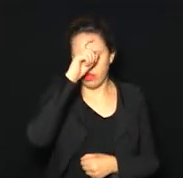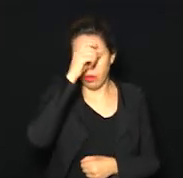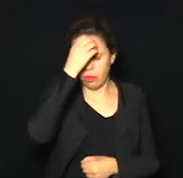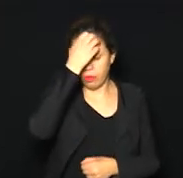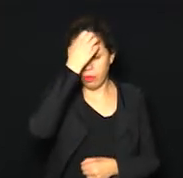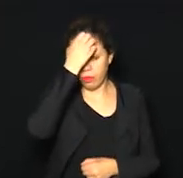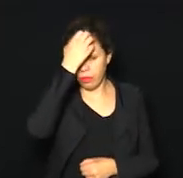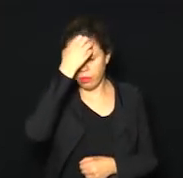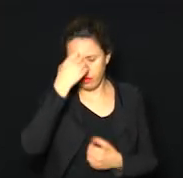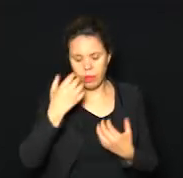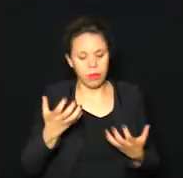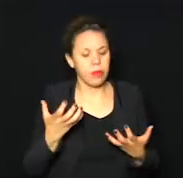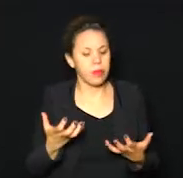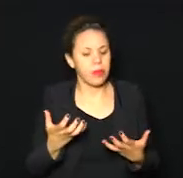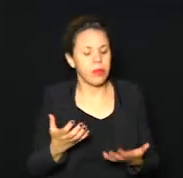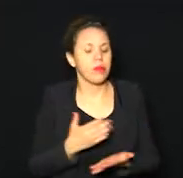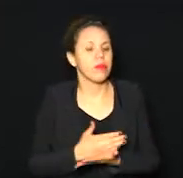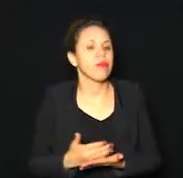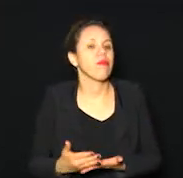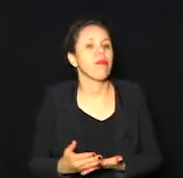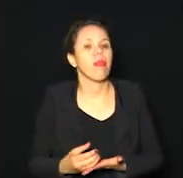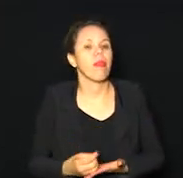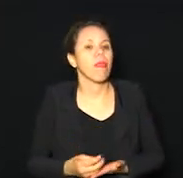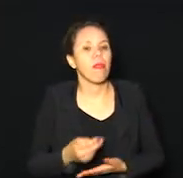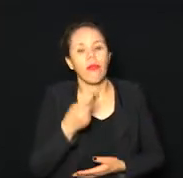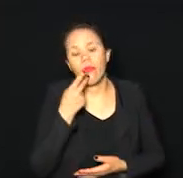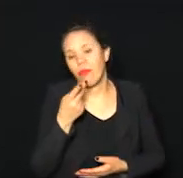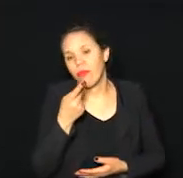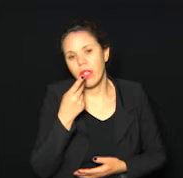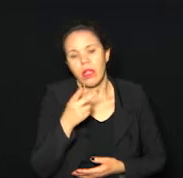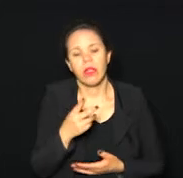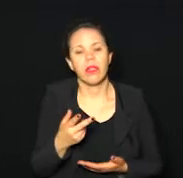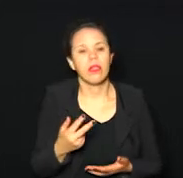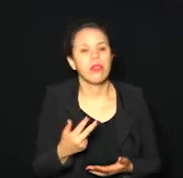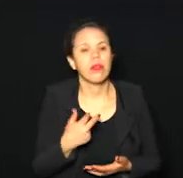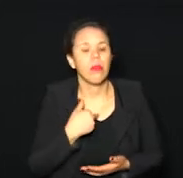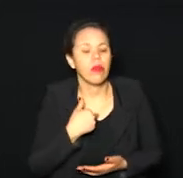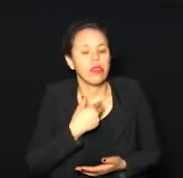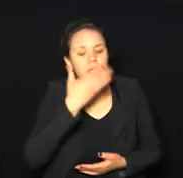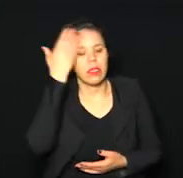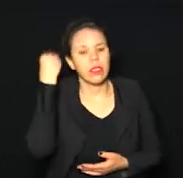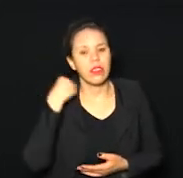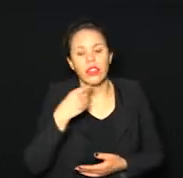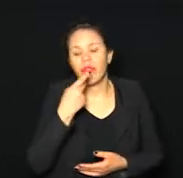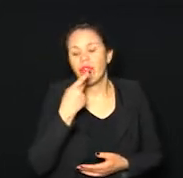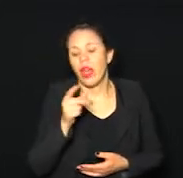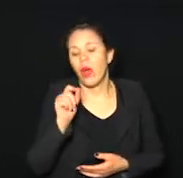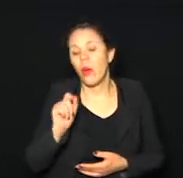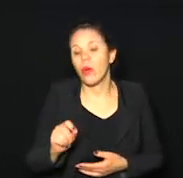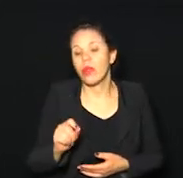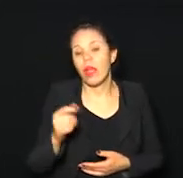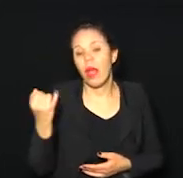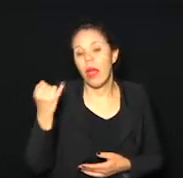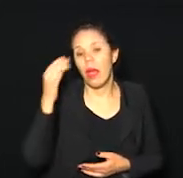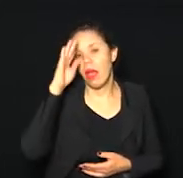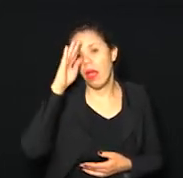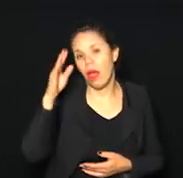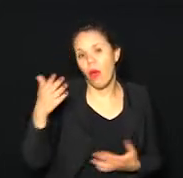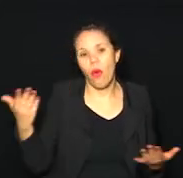Eu queria, assim, começar falando, não poderia deixar de destacar que